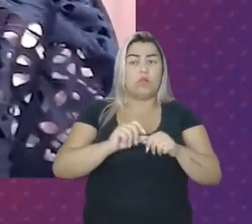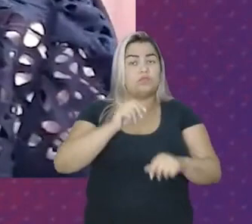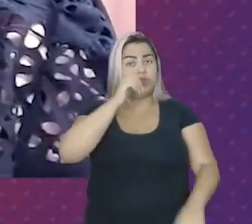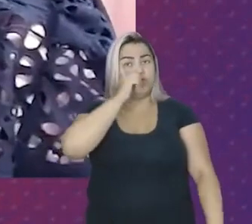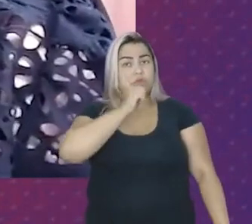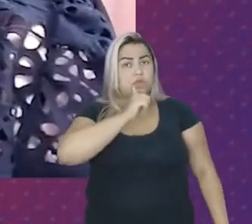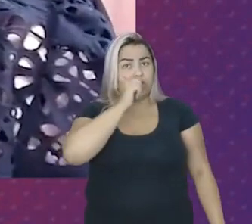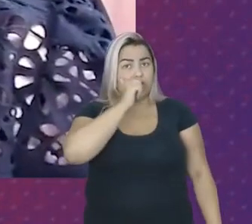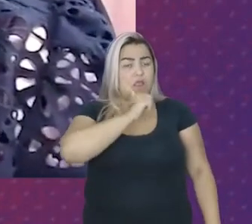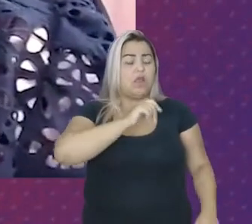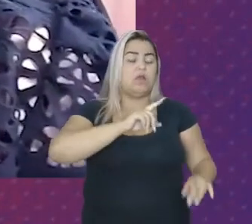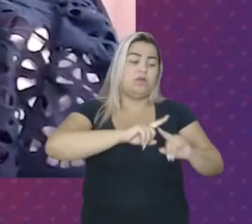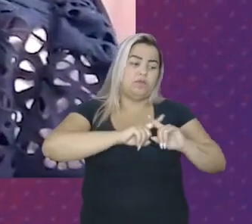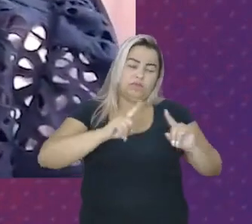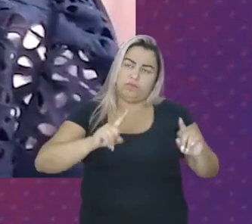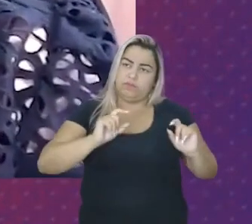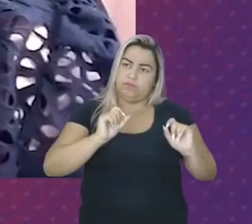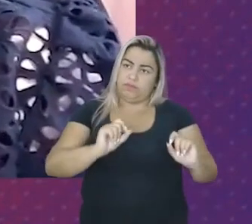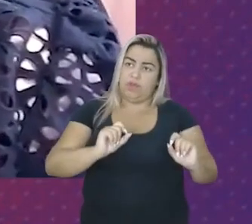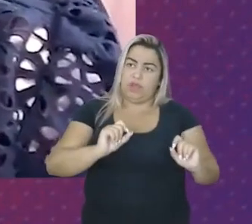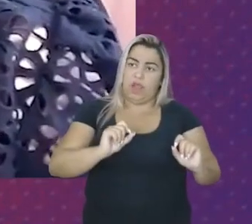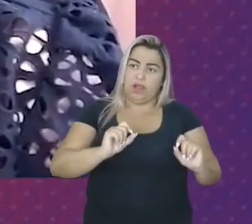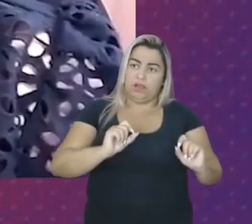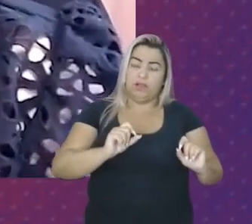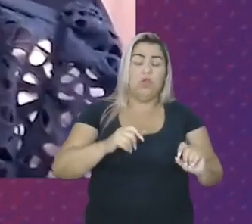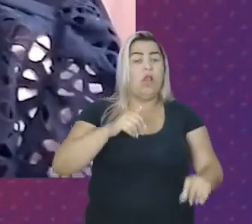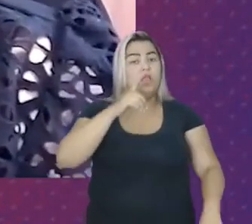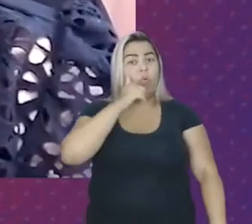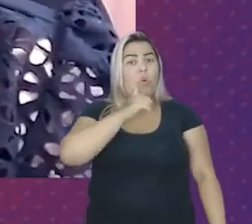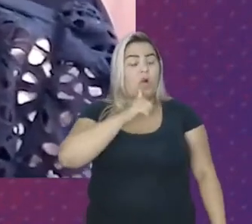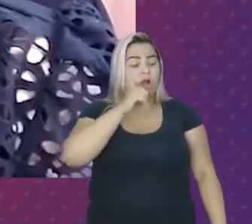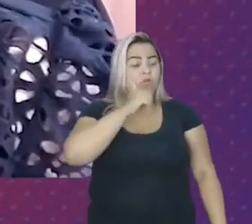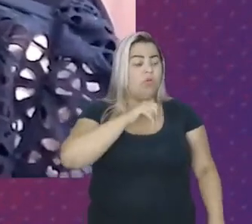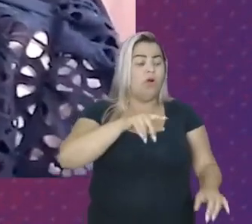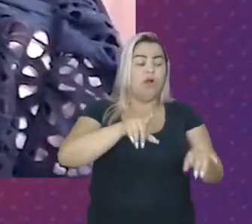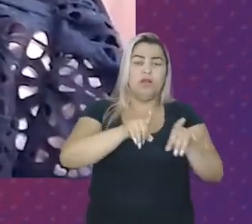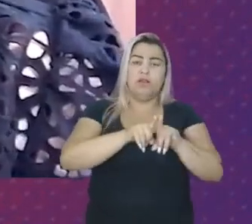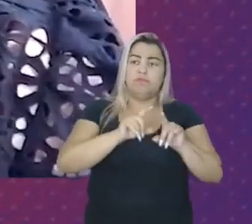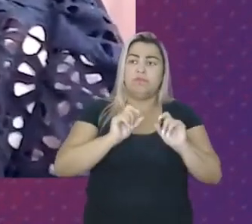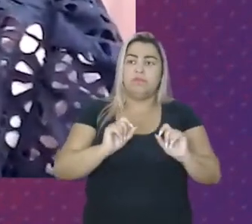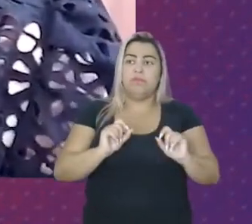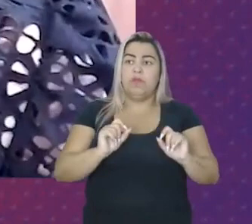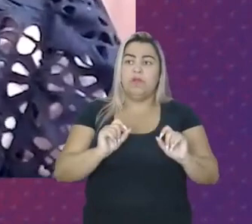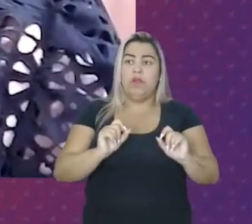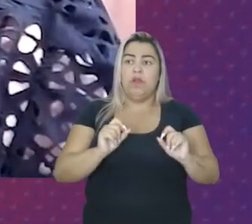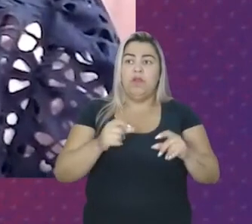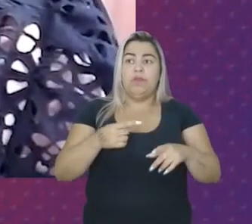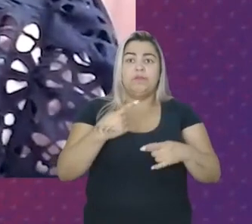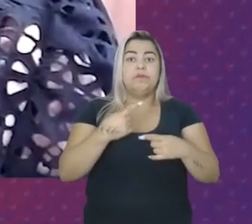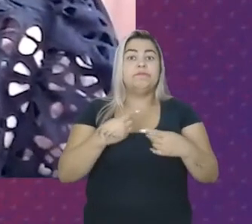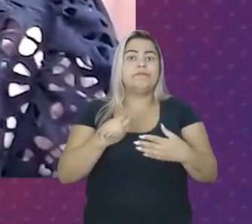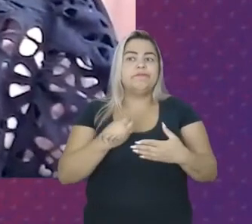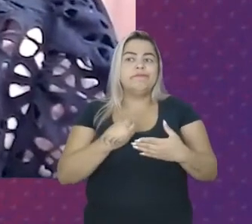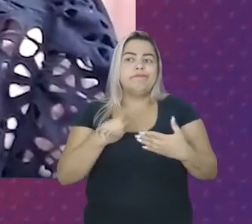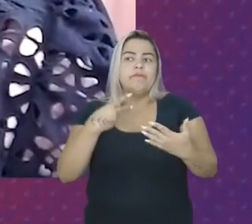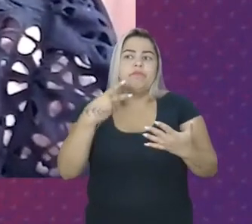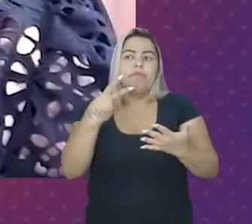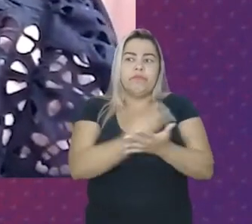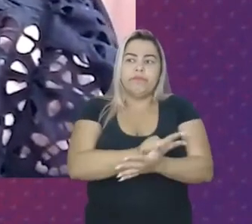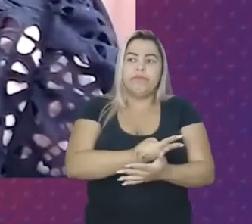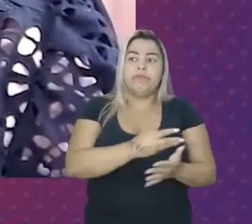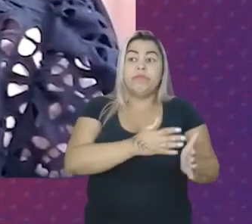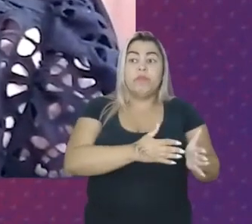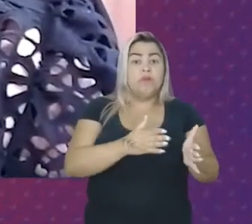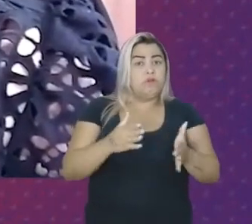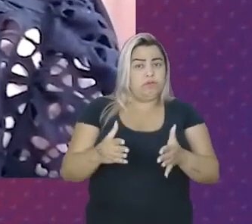mas foi por escolha também, enquanto mulher, que fizemos isso. Como que se dá esse processo hoje